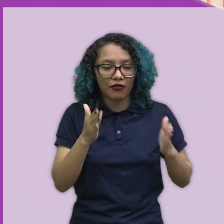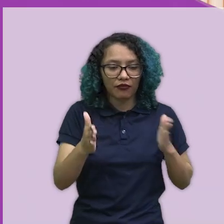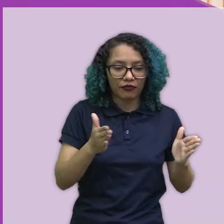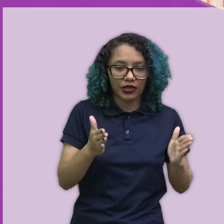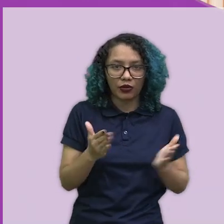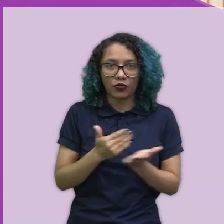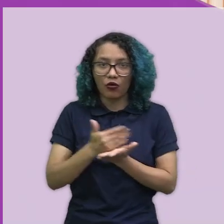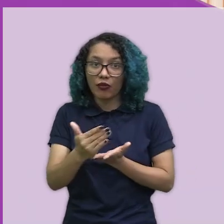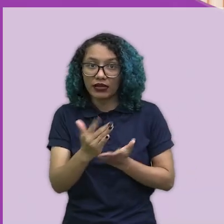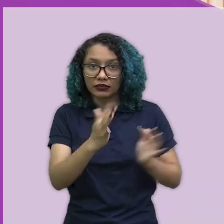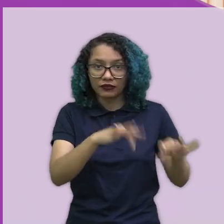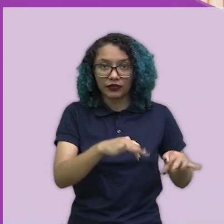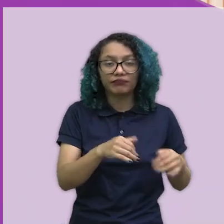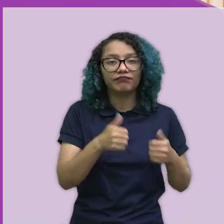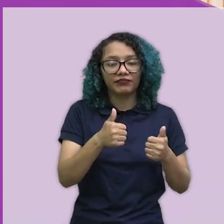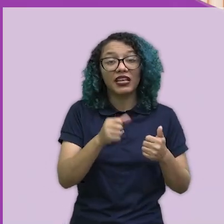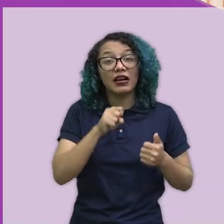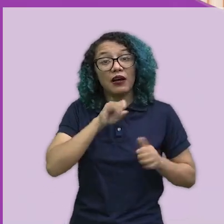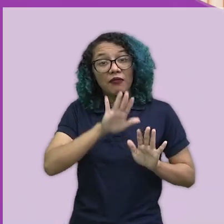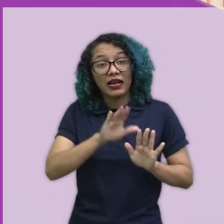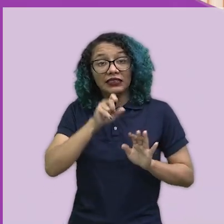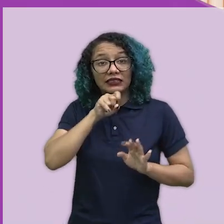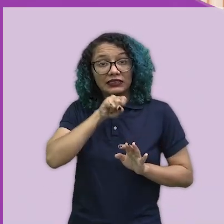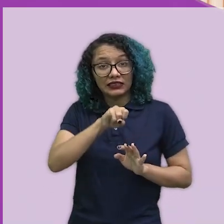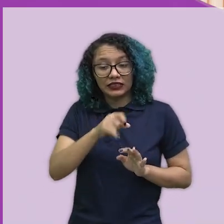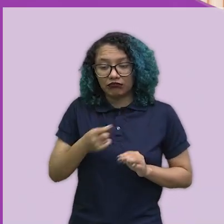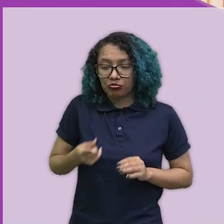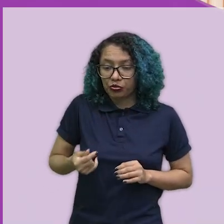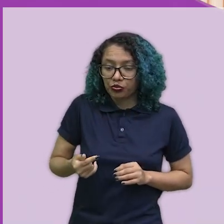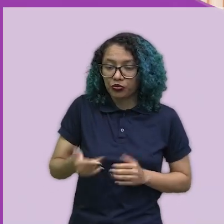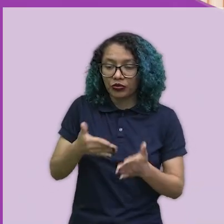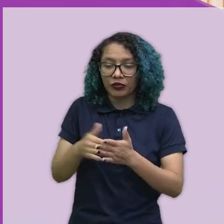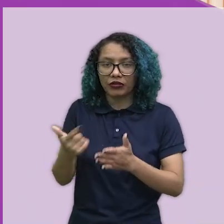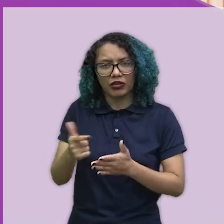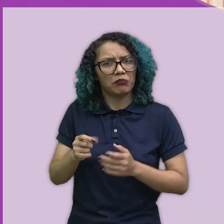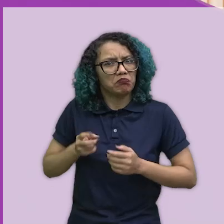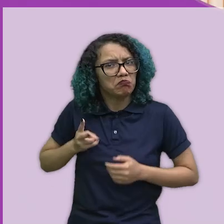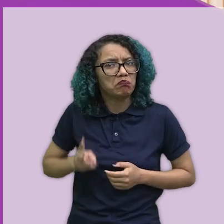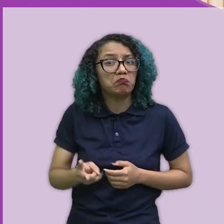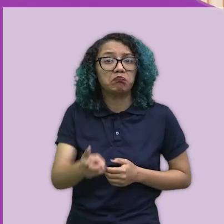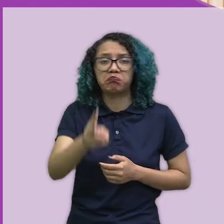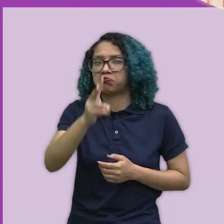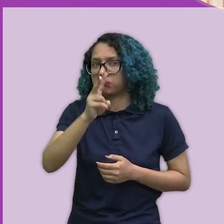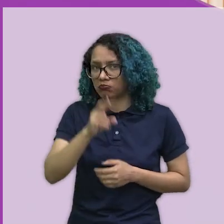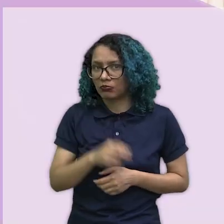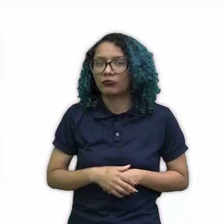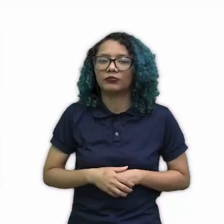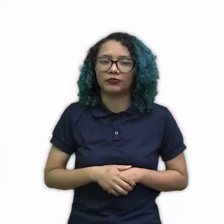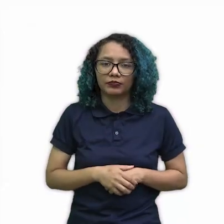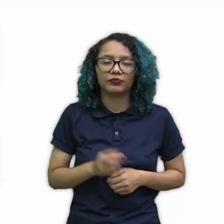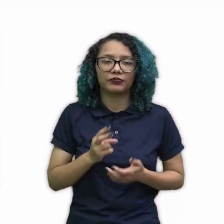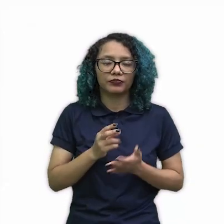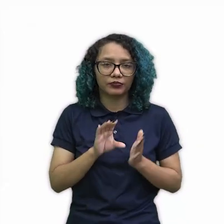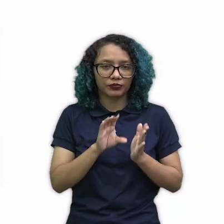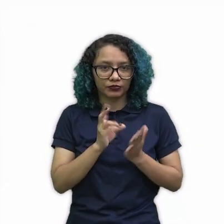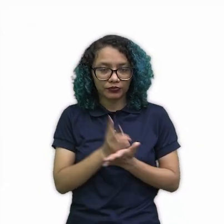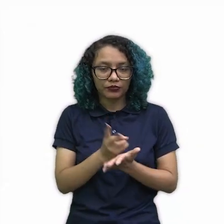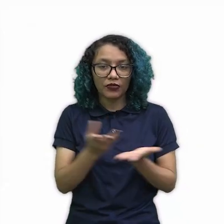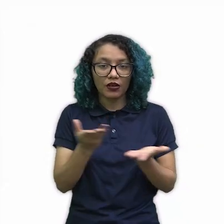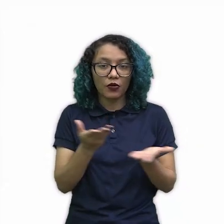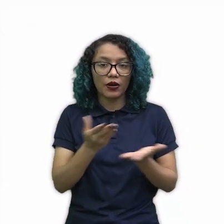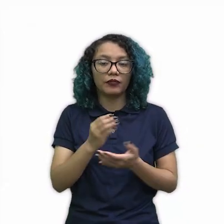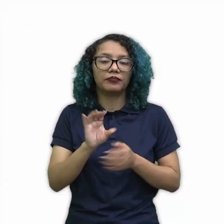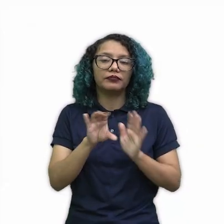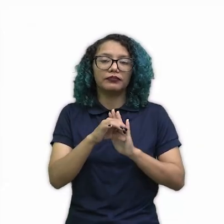tanto. Se a sequência é infinita, né, ela segue indefinidamente. Vamos continuar com o conceito. Então, nós vemos aí, né,